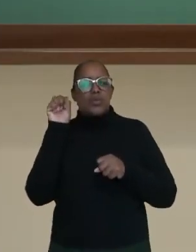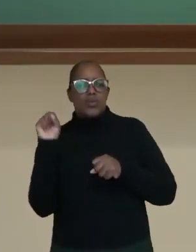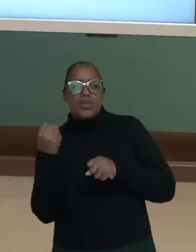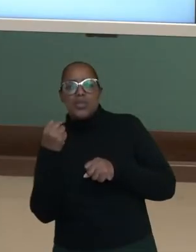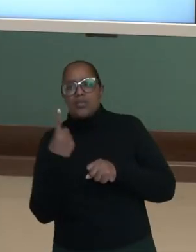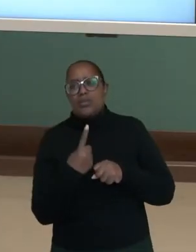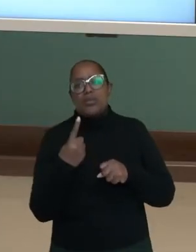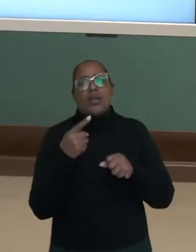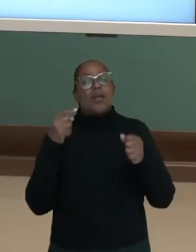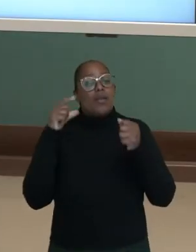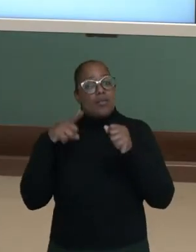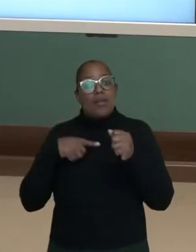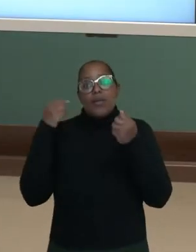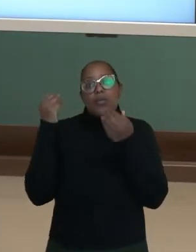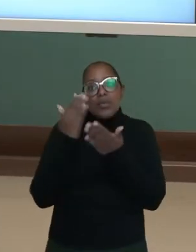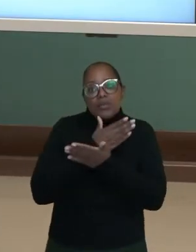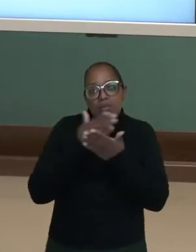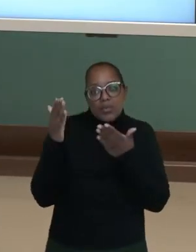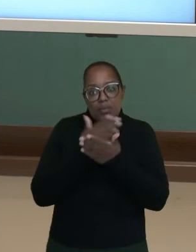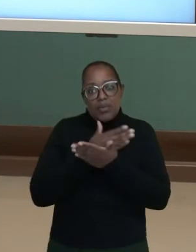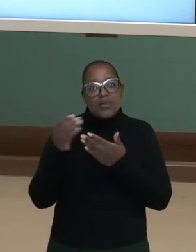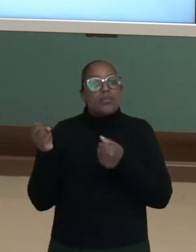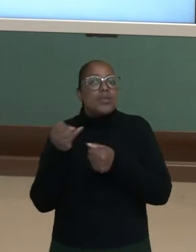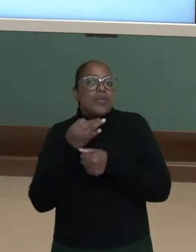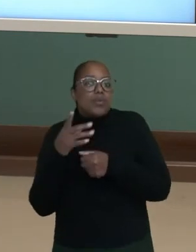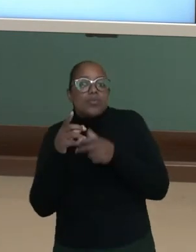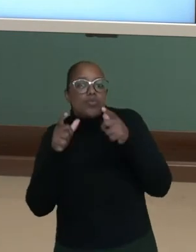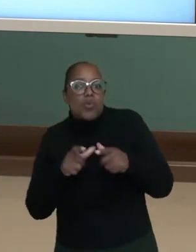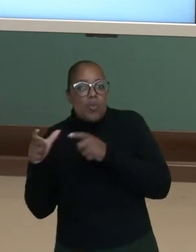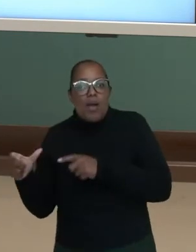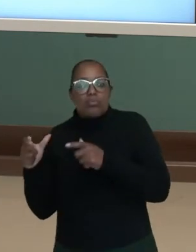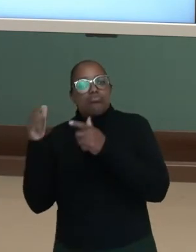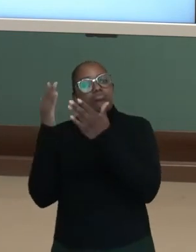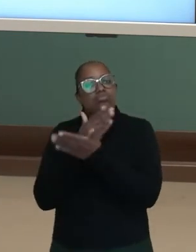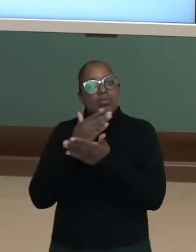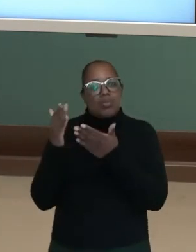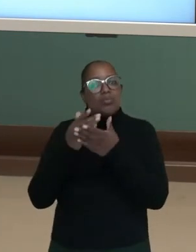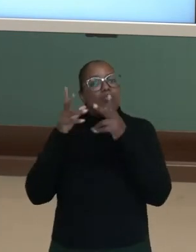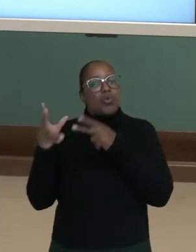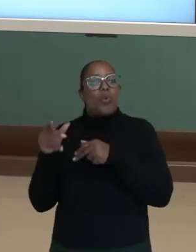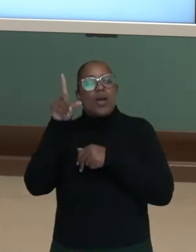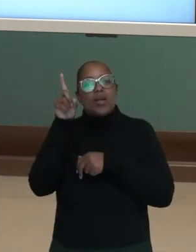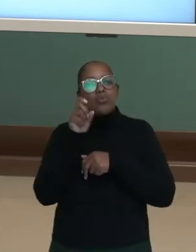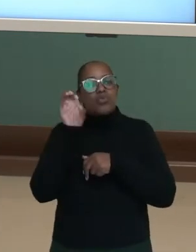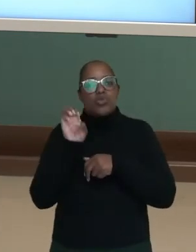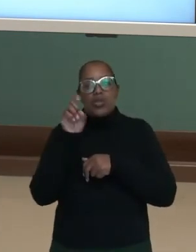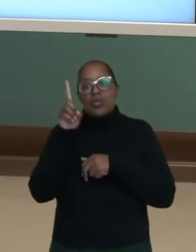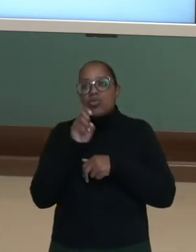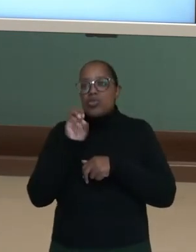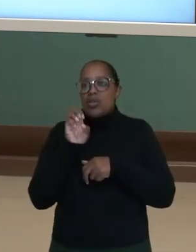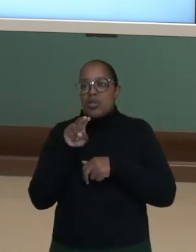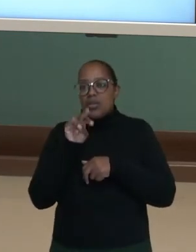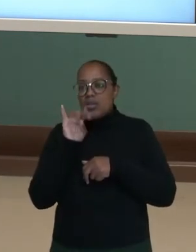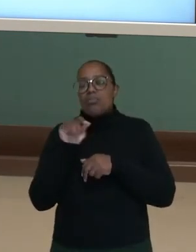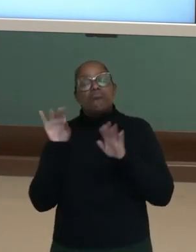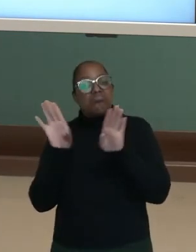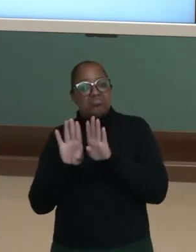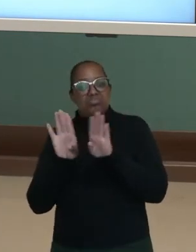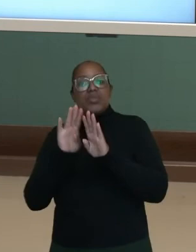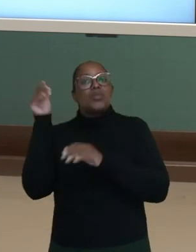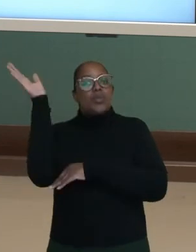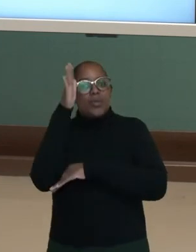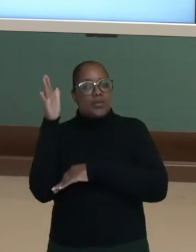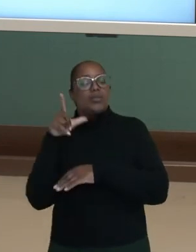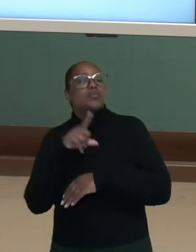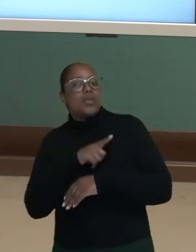separatistas porque algumas localidades não foram separadas, como é o caso da Chechênia. No Brasil, nós também temos a